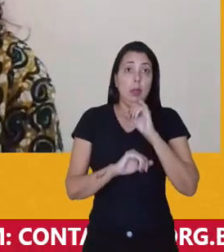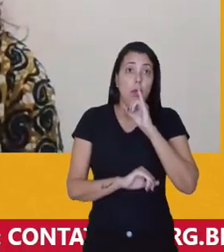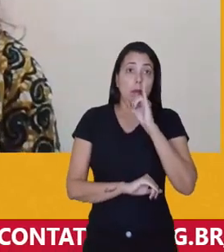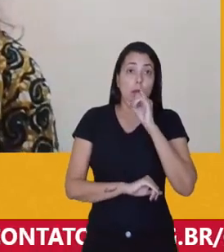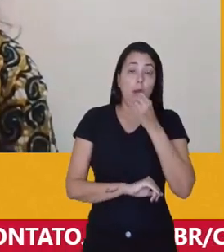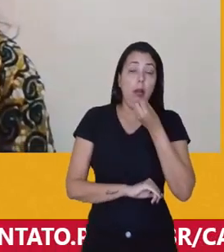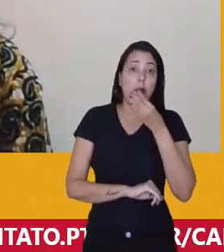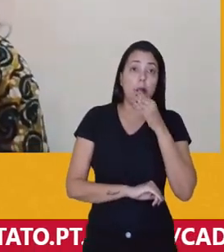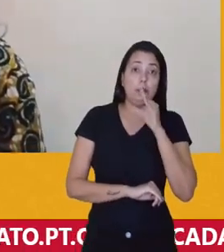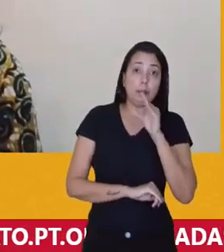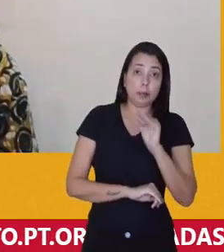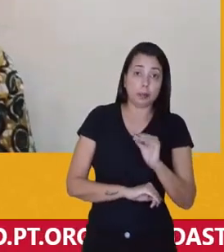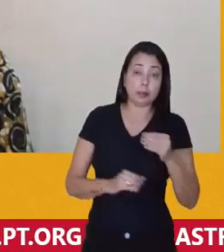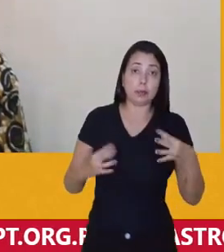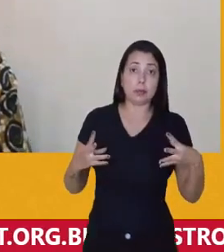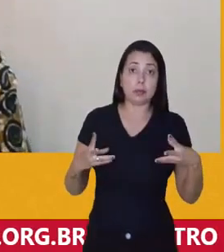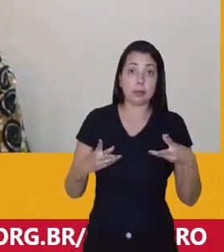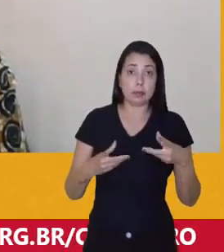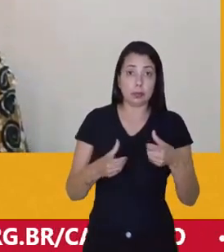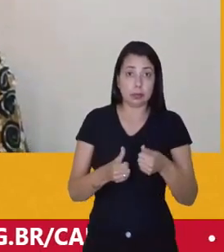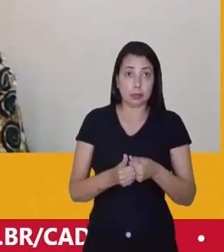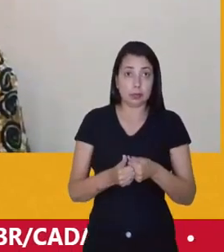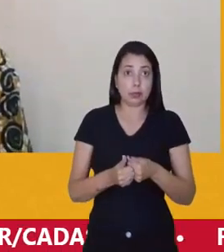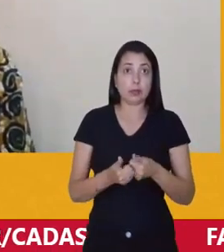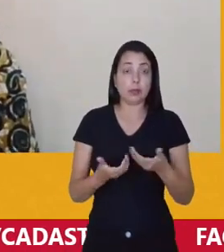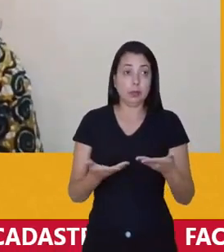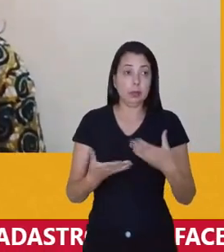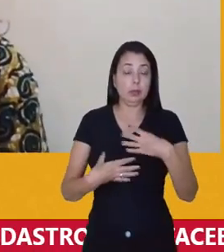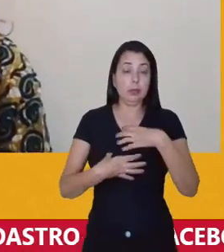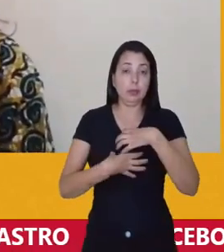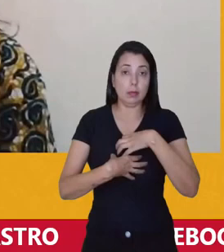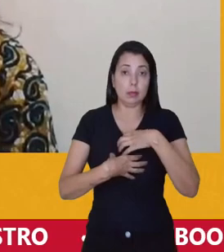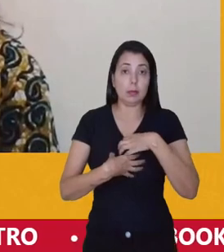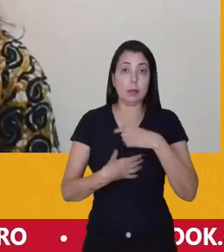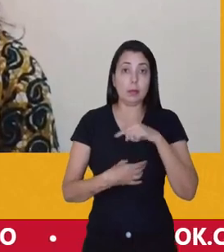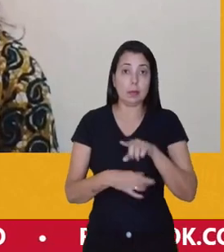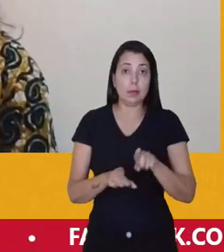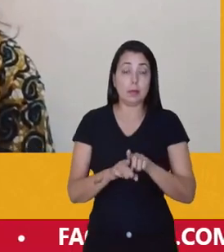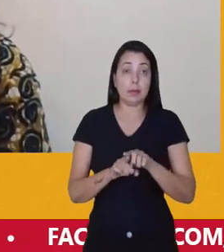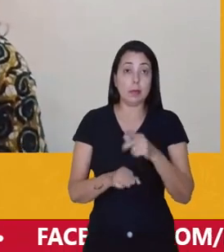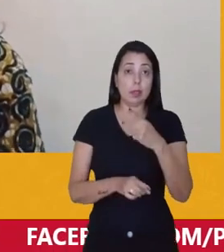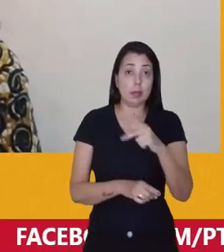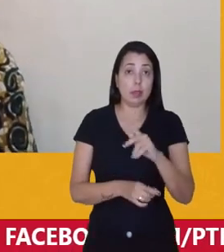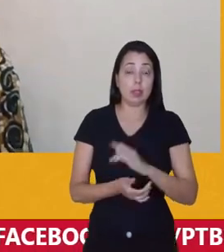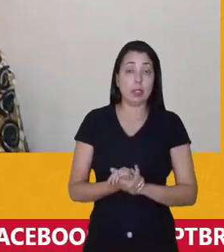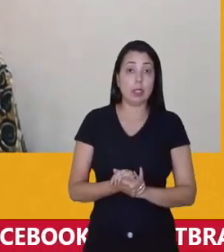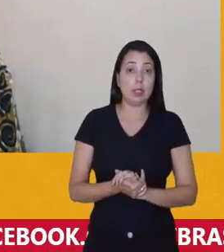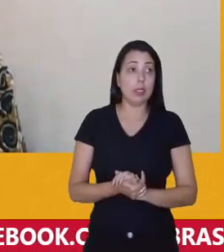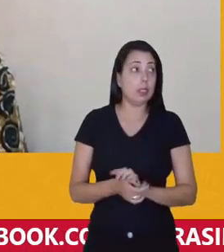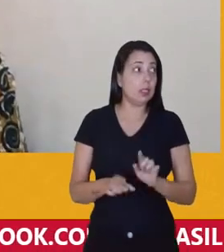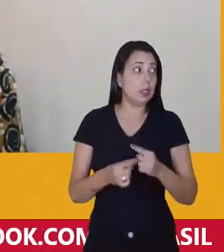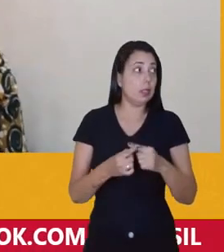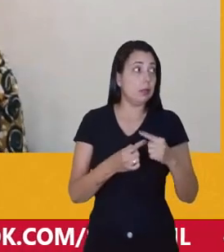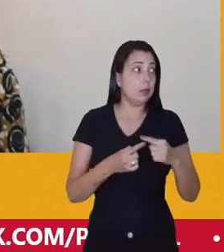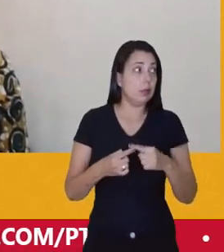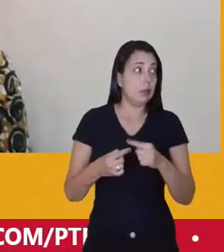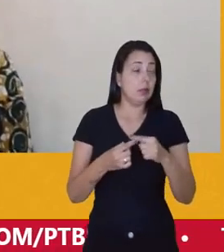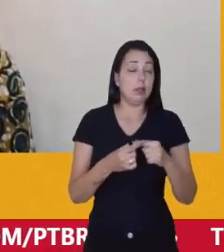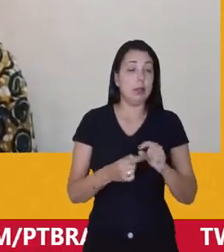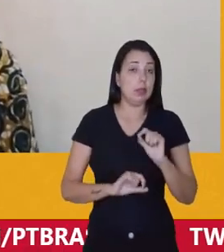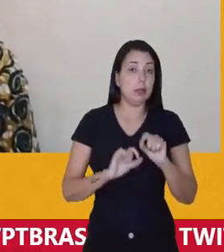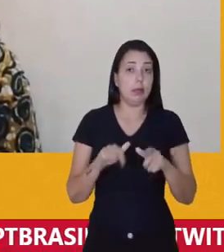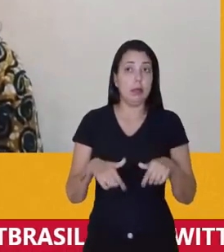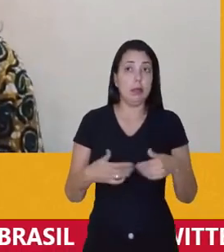boa noite a todos, todas e todes. É uma satisfação estar aqui contigo, Nilma, contigo, Cris. É uma honra,